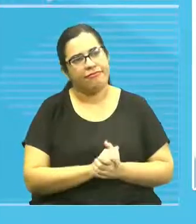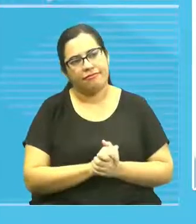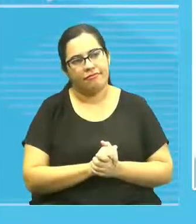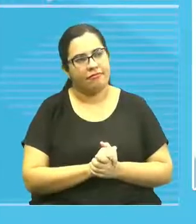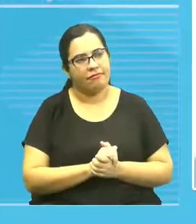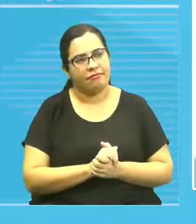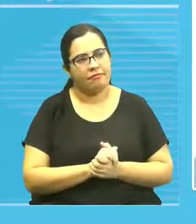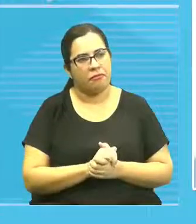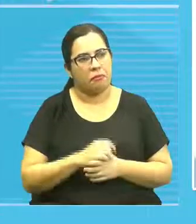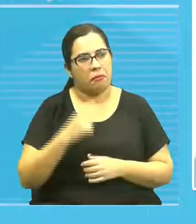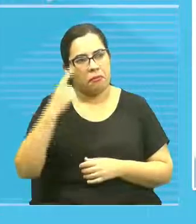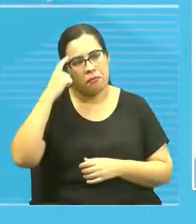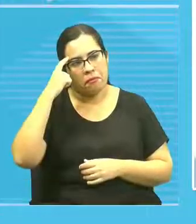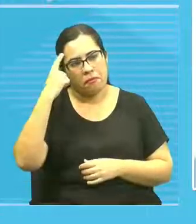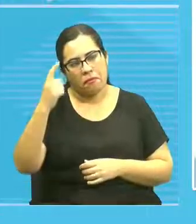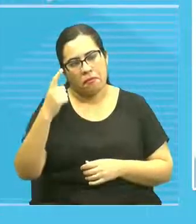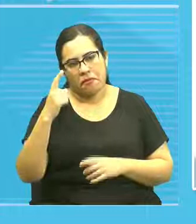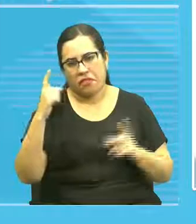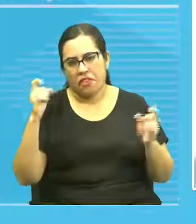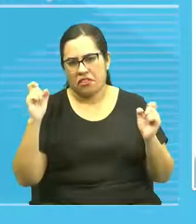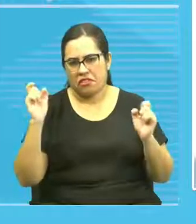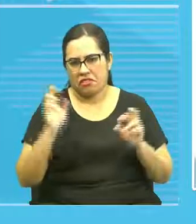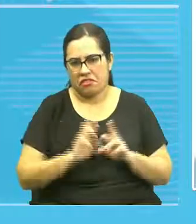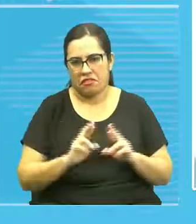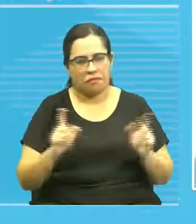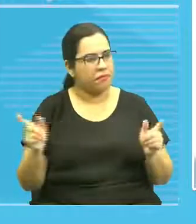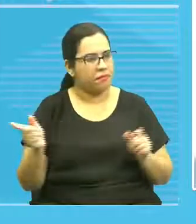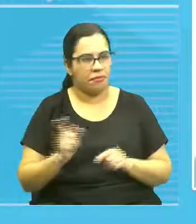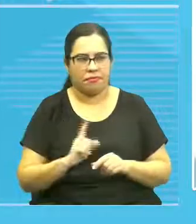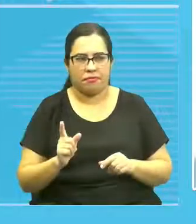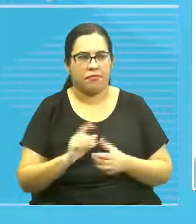Não pense que é diferente. Mesma coisinha.